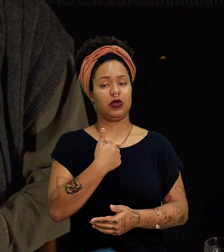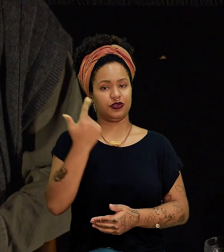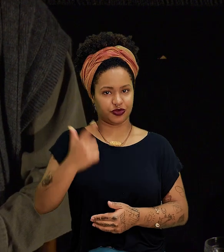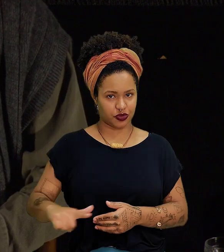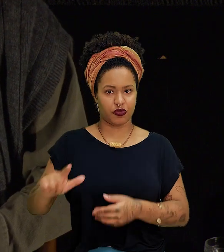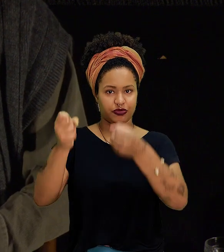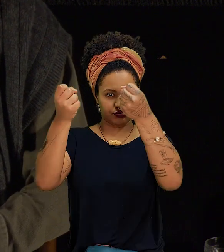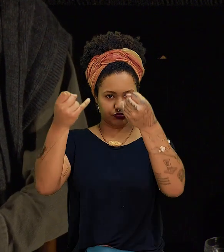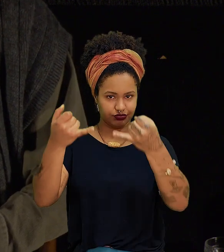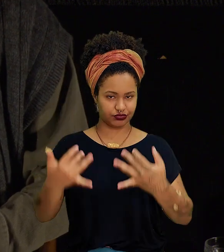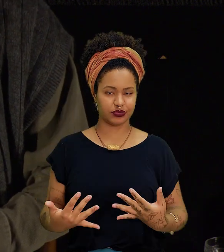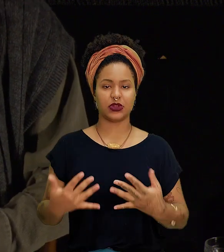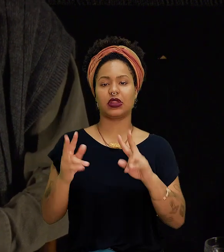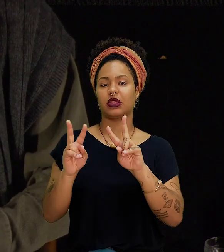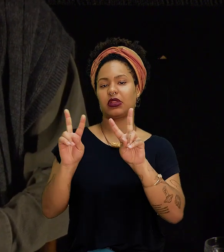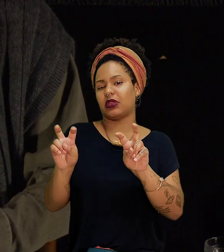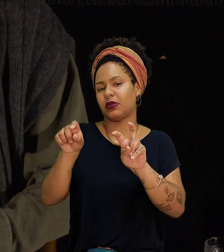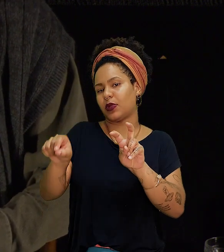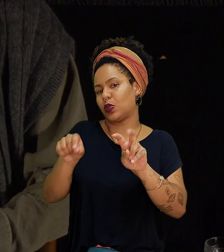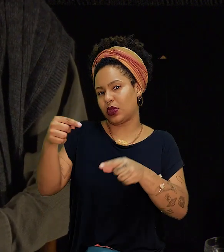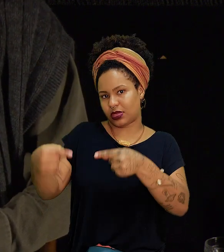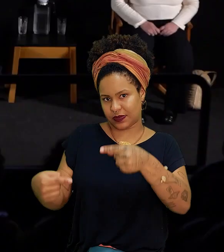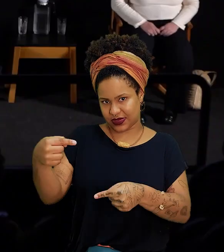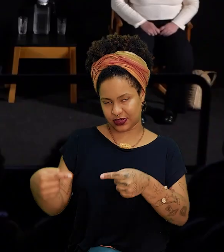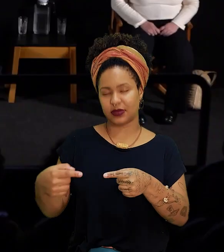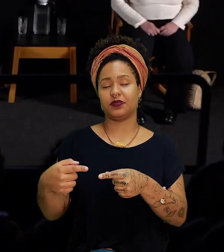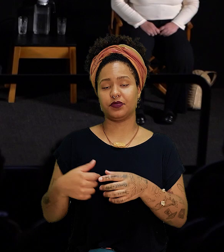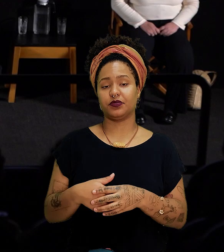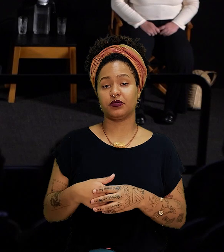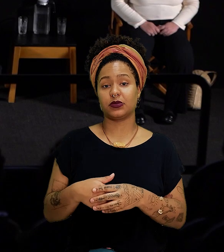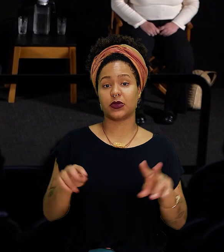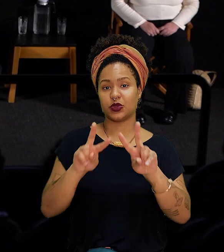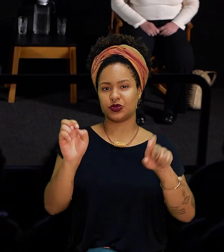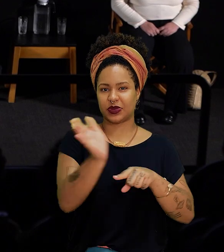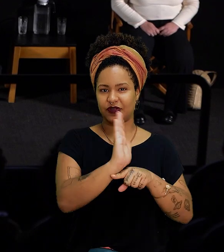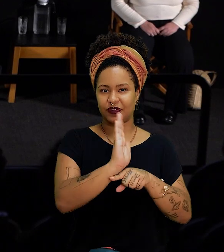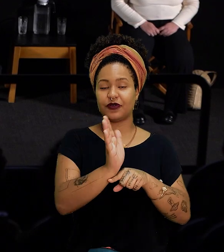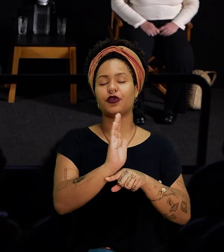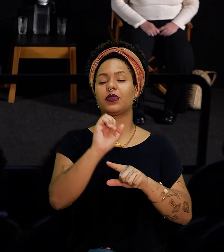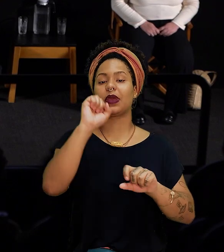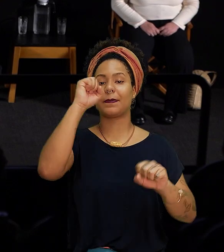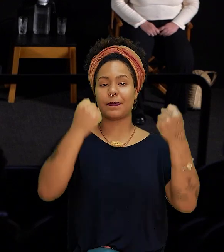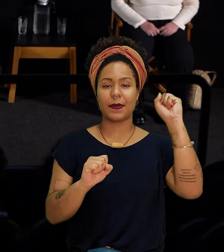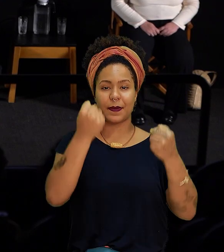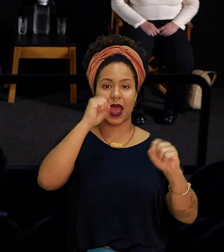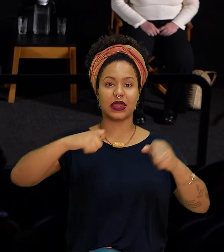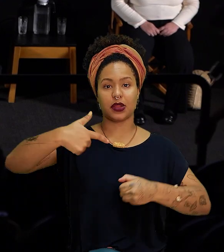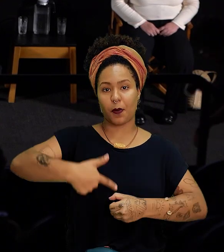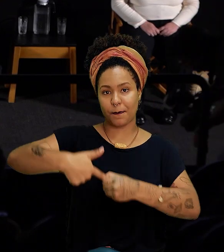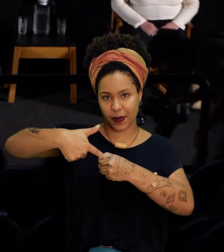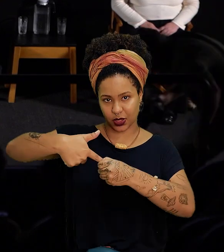eu vou novamente falar do tema do debate, né? Sobre o filme A Máquina